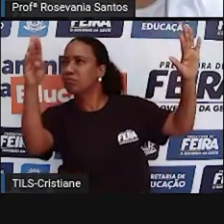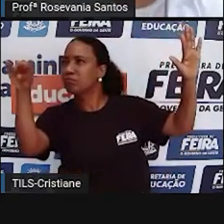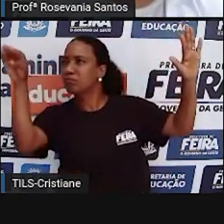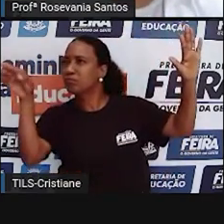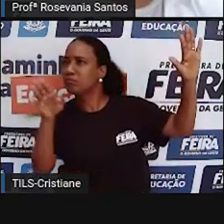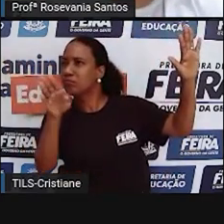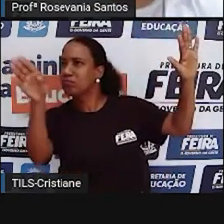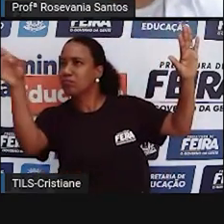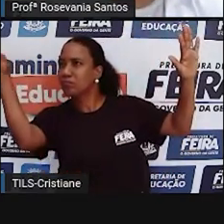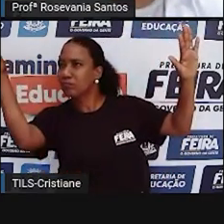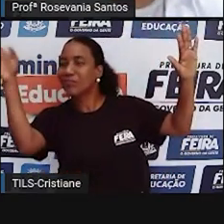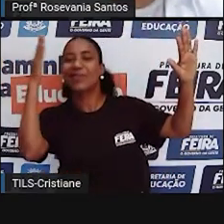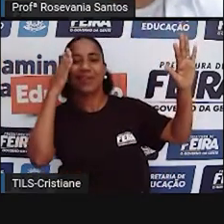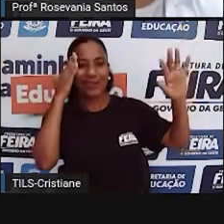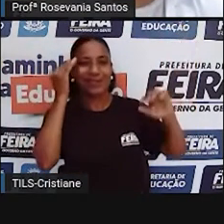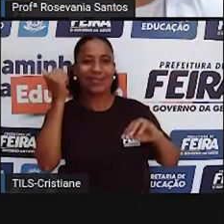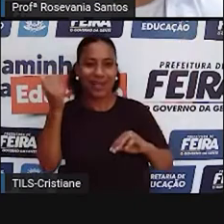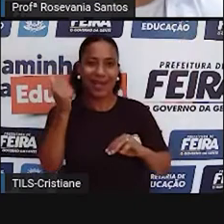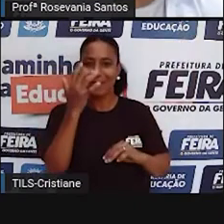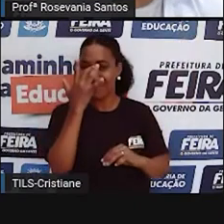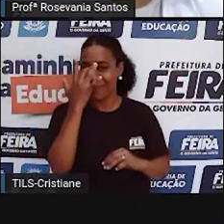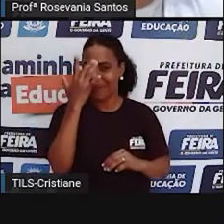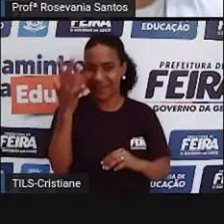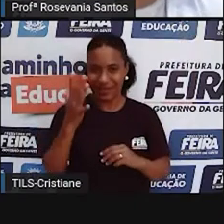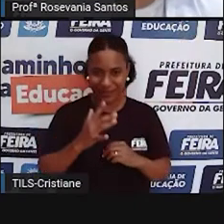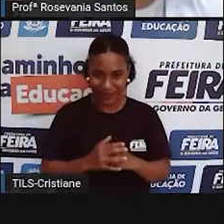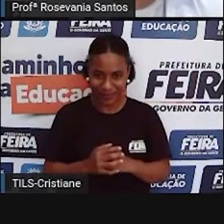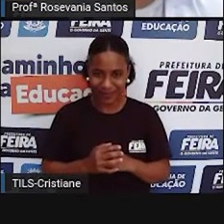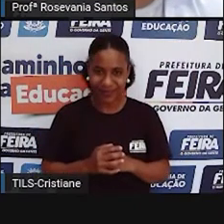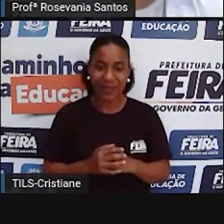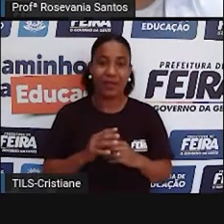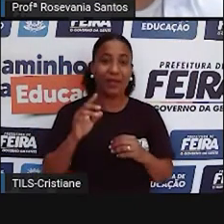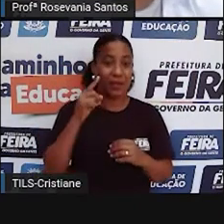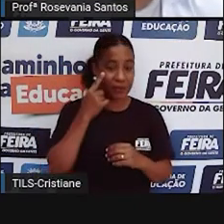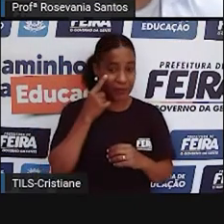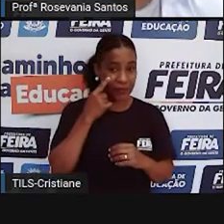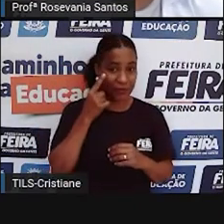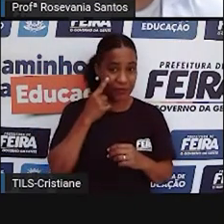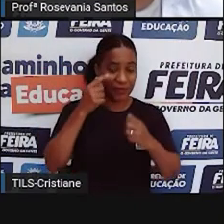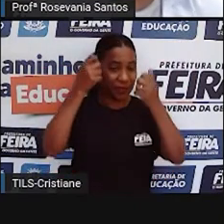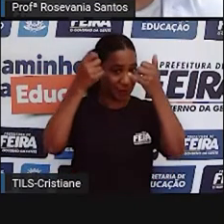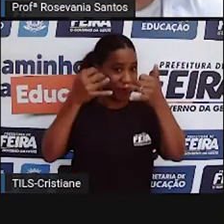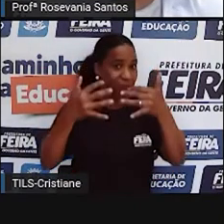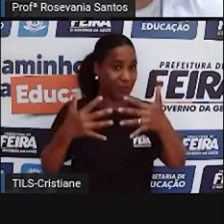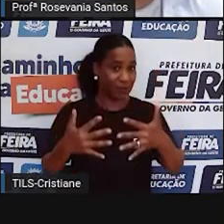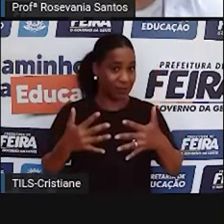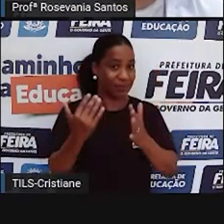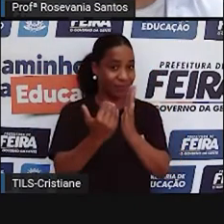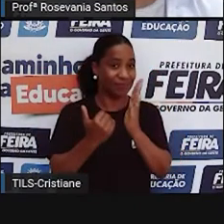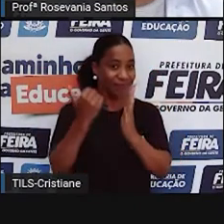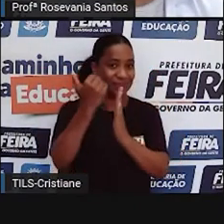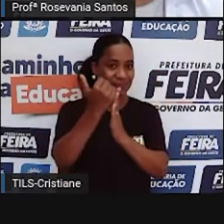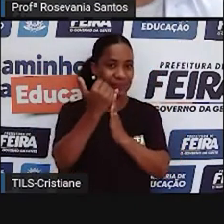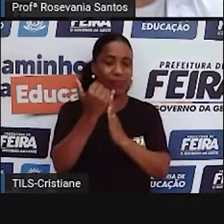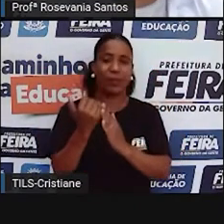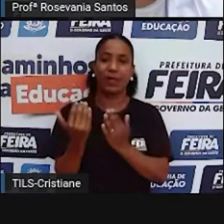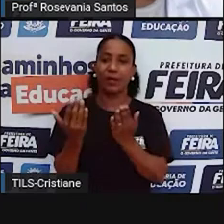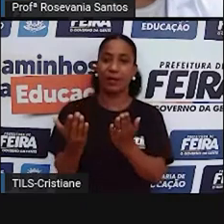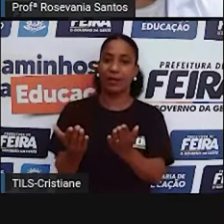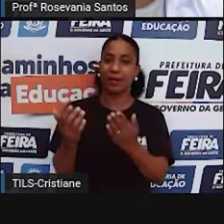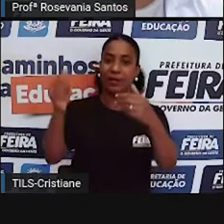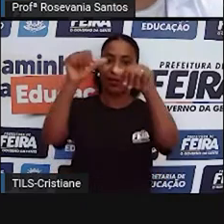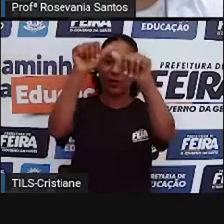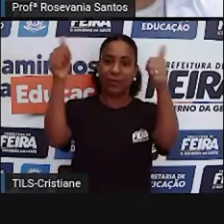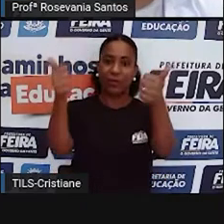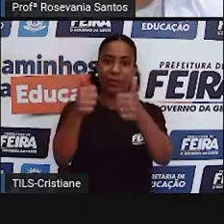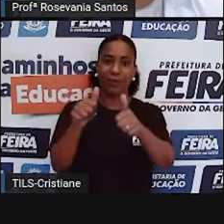já saber, né, que local é aquele. Então vamos lá. Só para a gente entender isso, esse é um mapa de Gaçu, né? Ele é